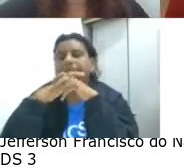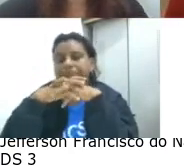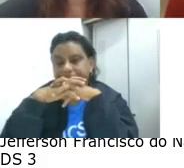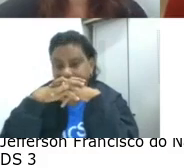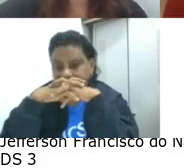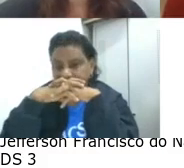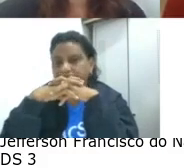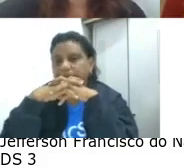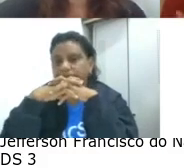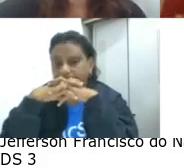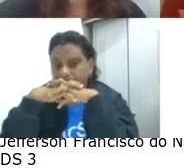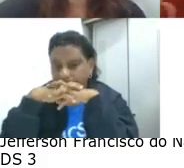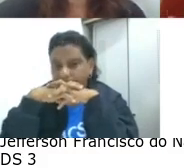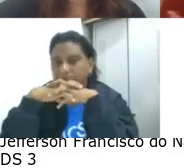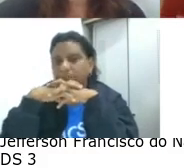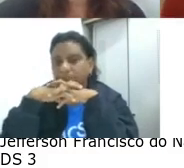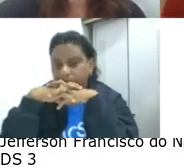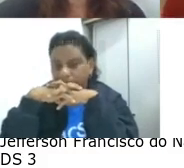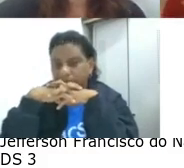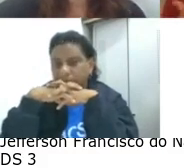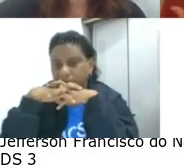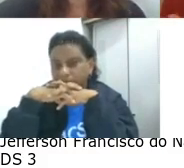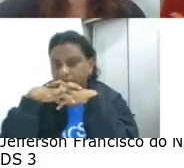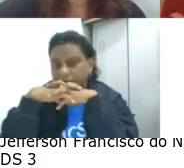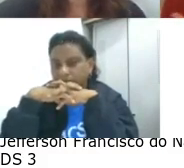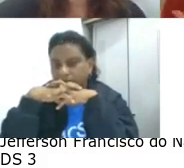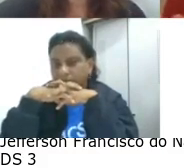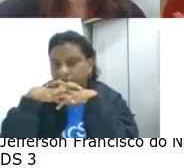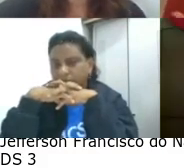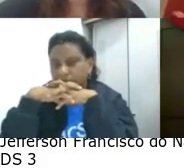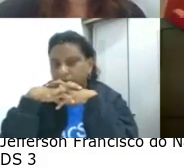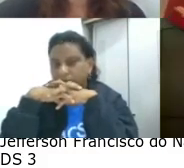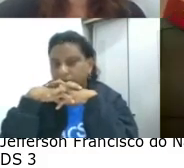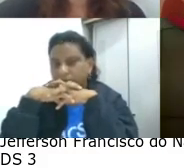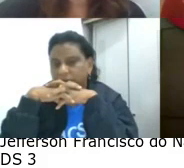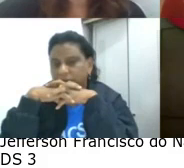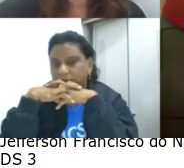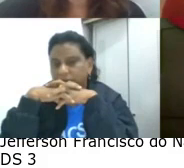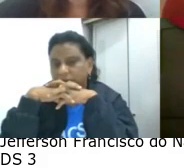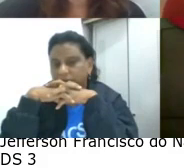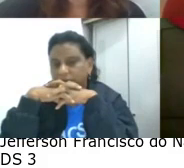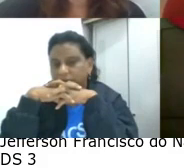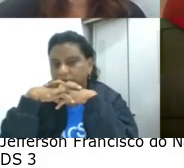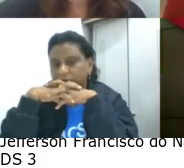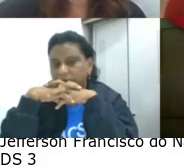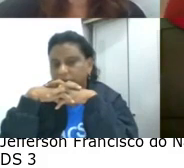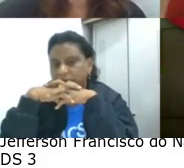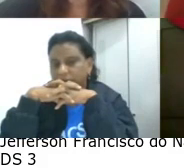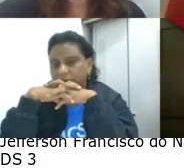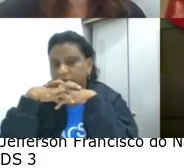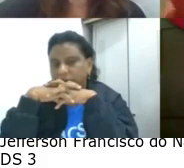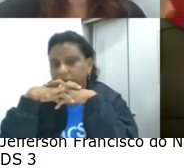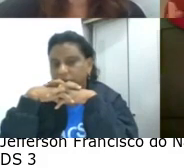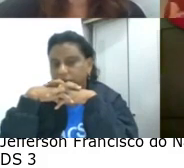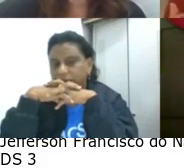e que até se disponibilizam a fazer o tratamento para sair da droga né que tem